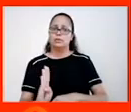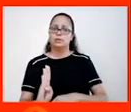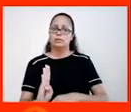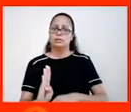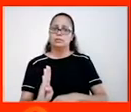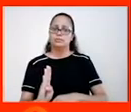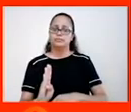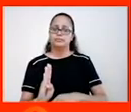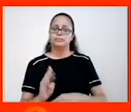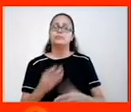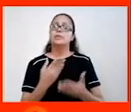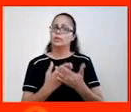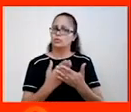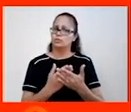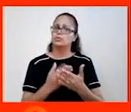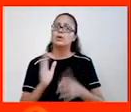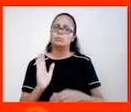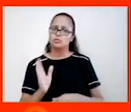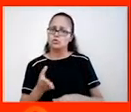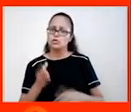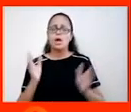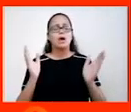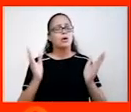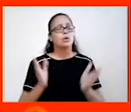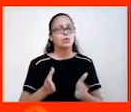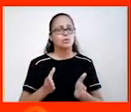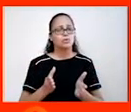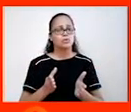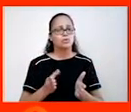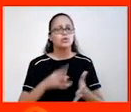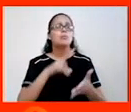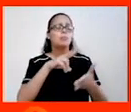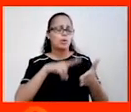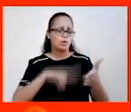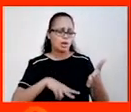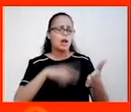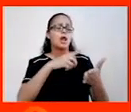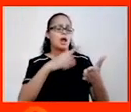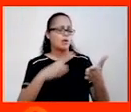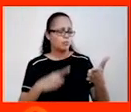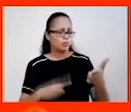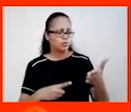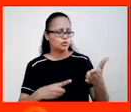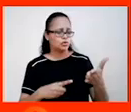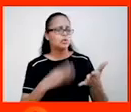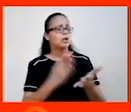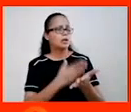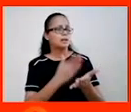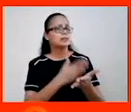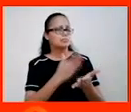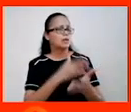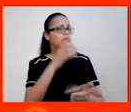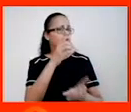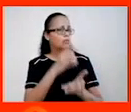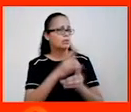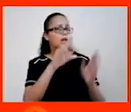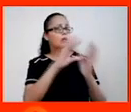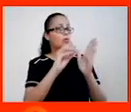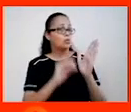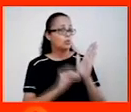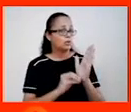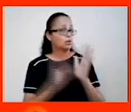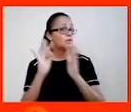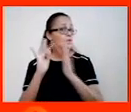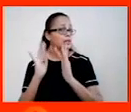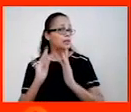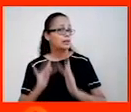acabamos de estudar, inclusive na aula de hoje. Vocês podem fazer a leitura da apostila de vocês dessas páginas que vocês vão encontrar o conteúdo aí